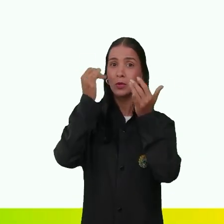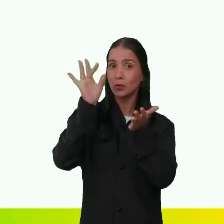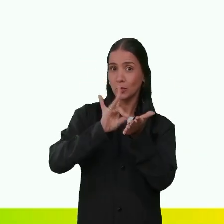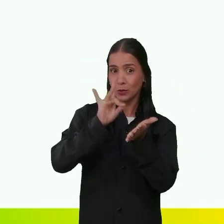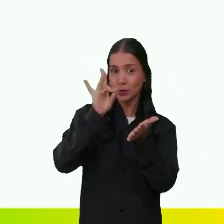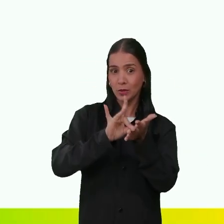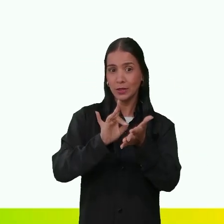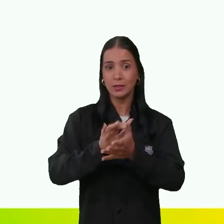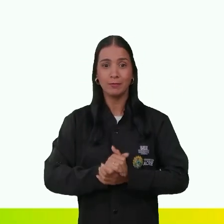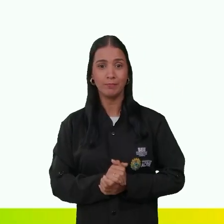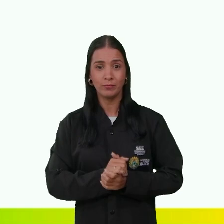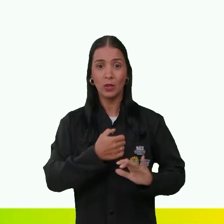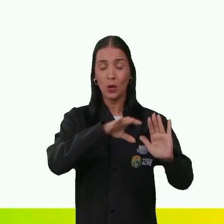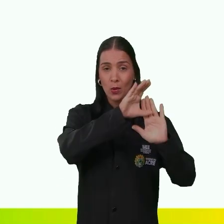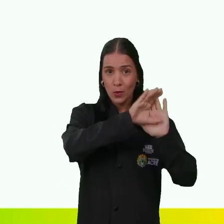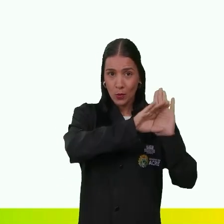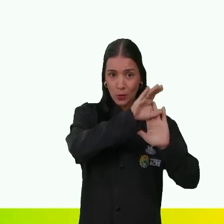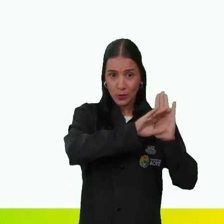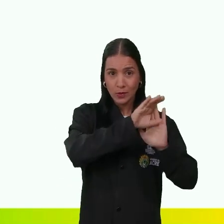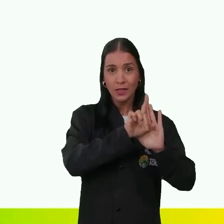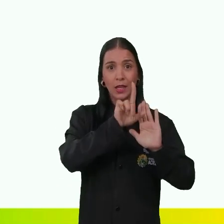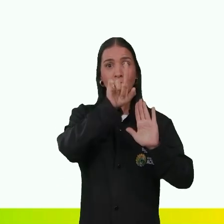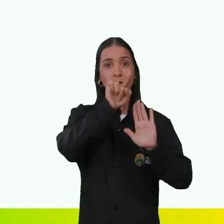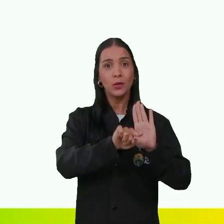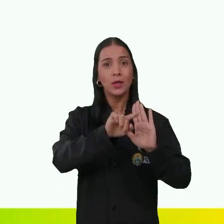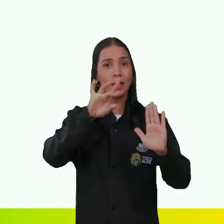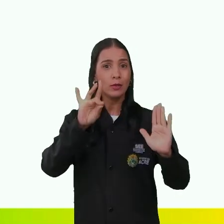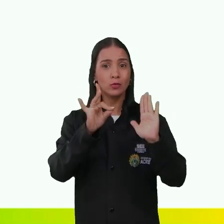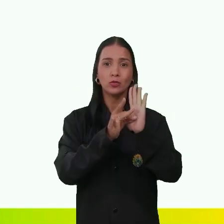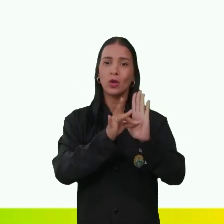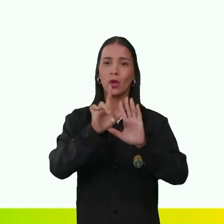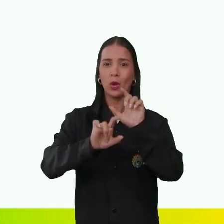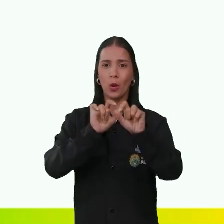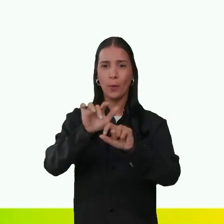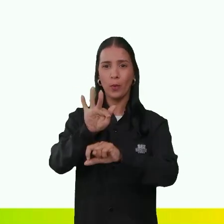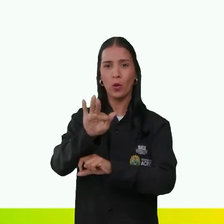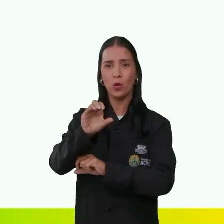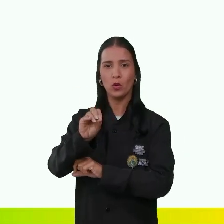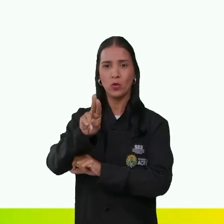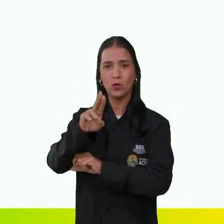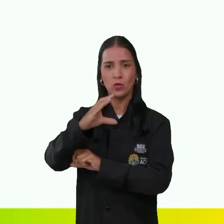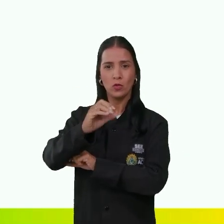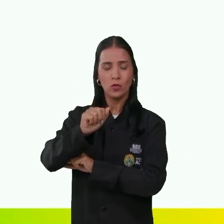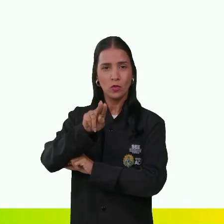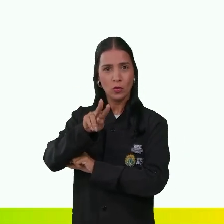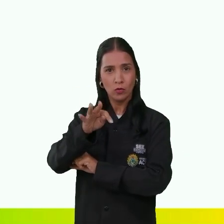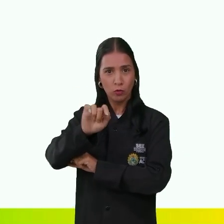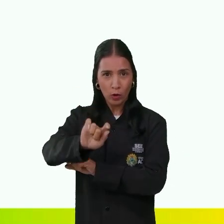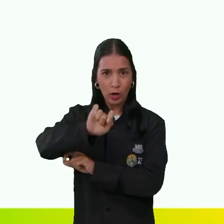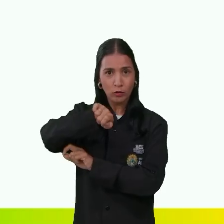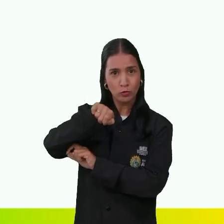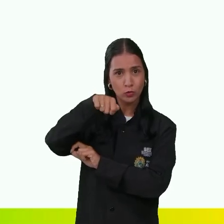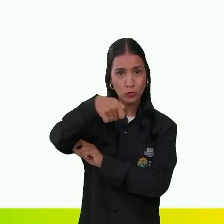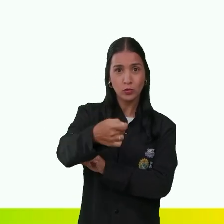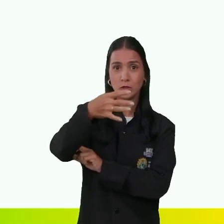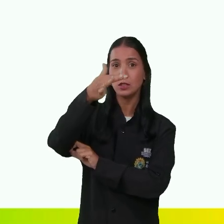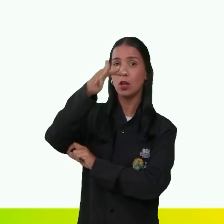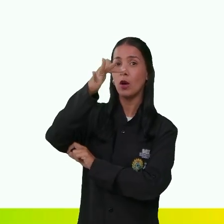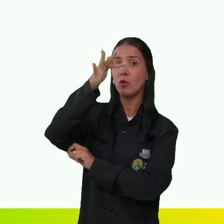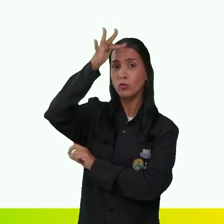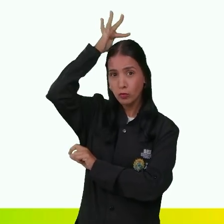O conceito desenvolvido por Michel Foucault descreve como o poder estatal e